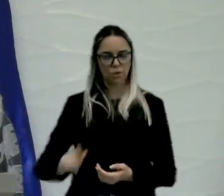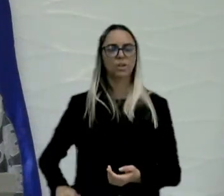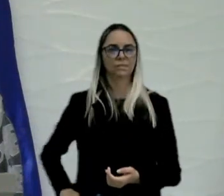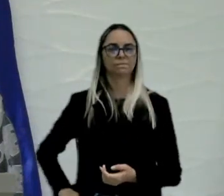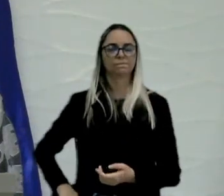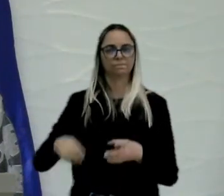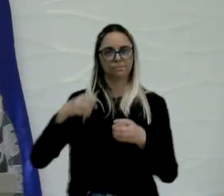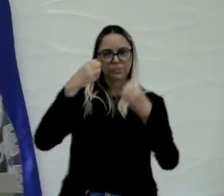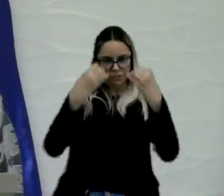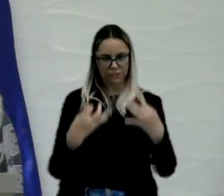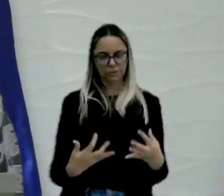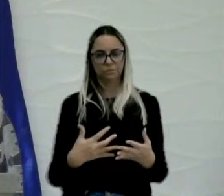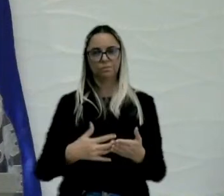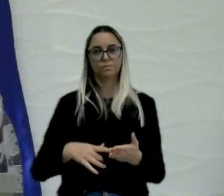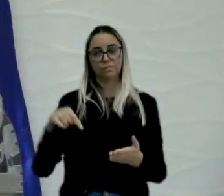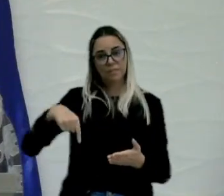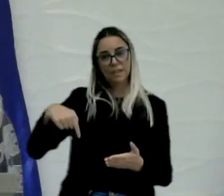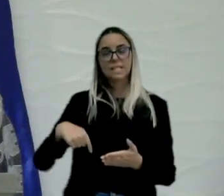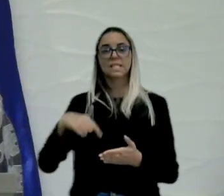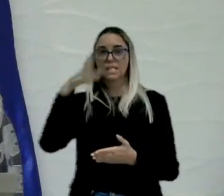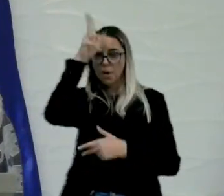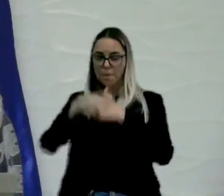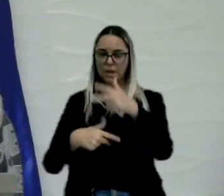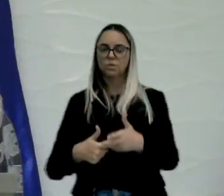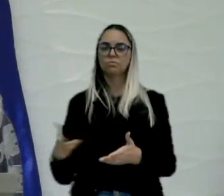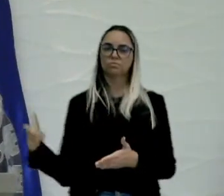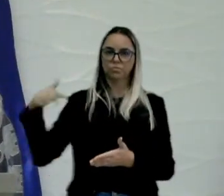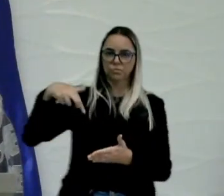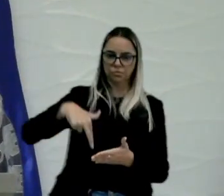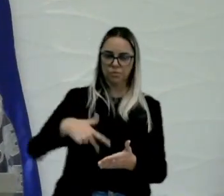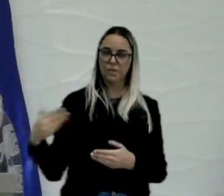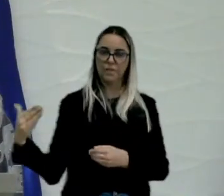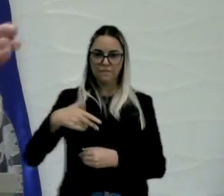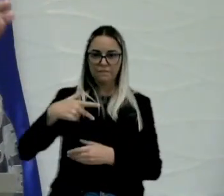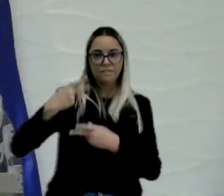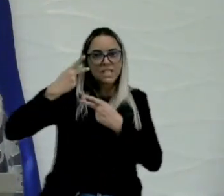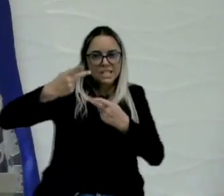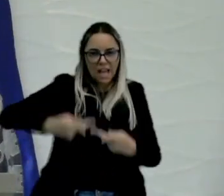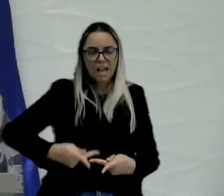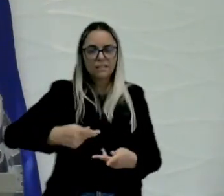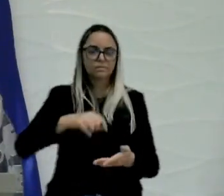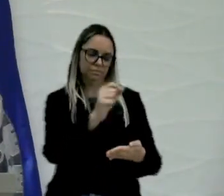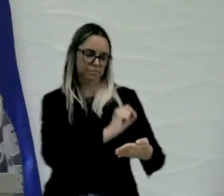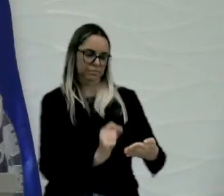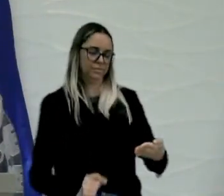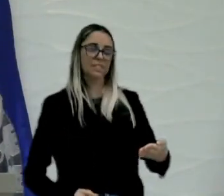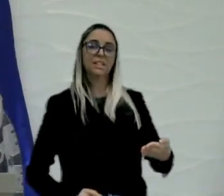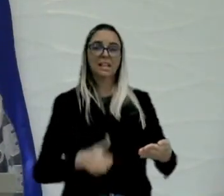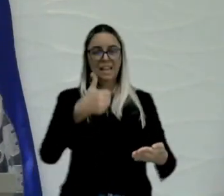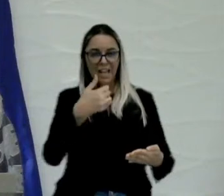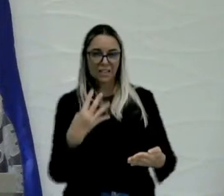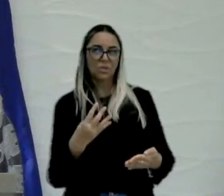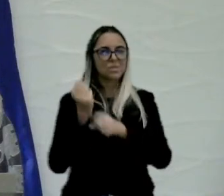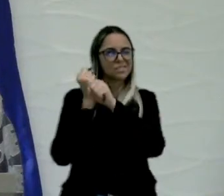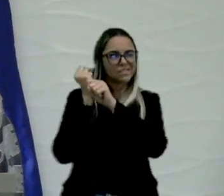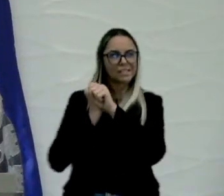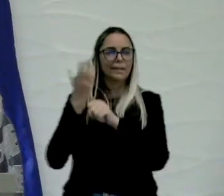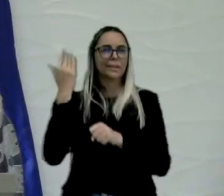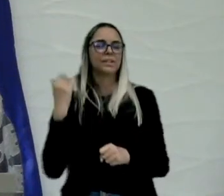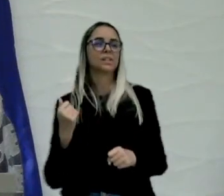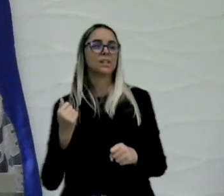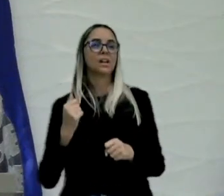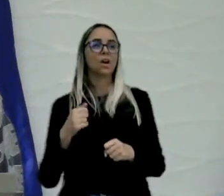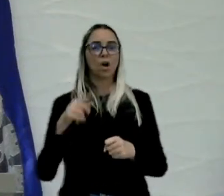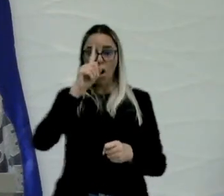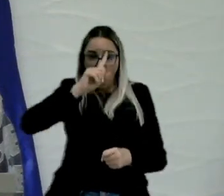assinar ordem de serviço do término da autora do Agreste que faz mais de 14 anos que iniciaram Ela diz que vem assinar ordem